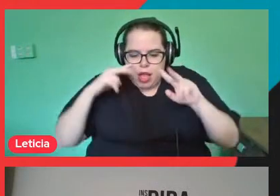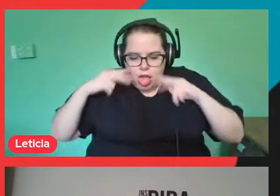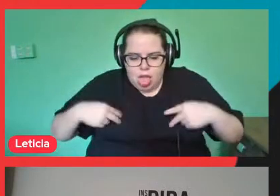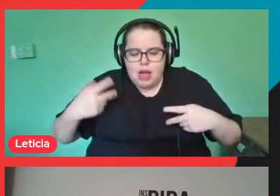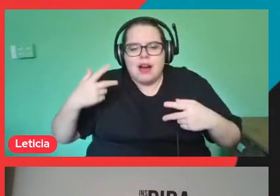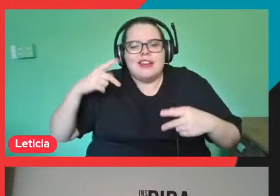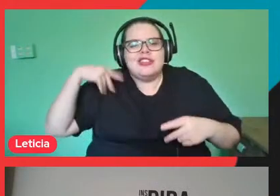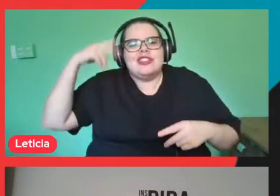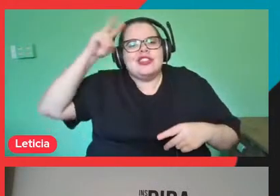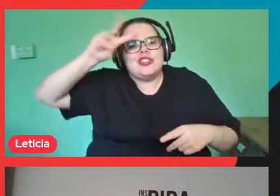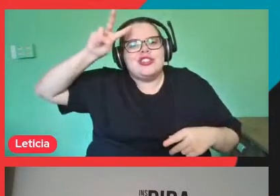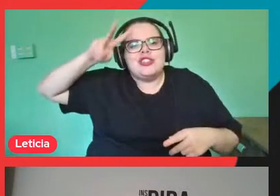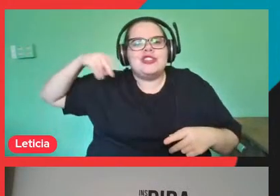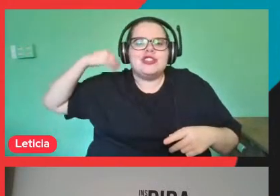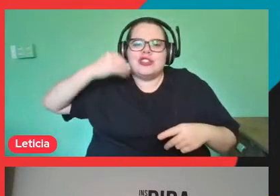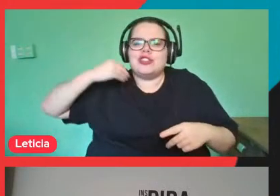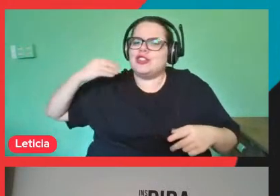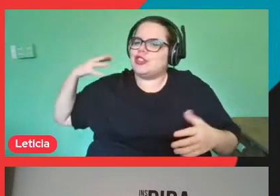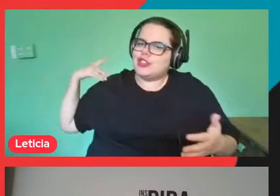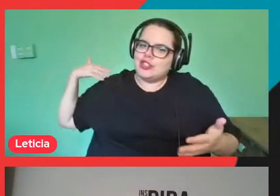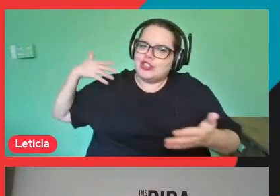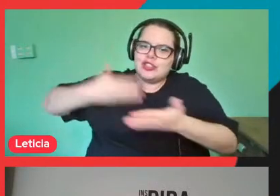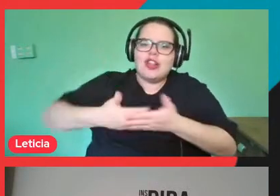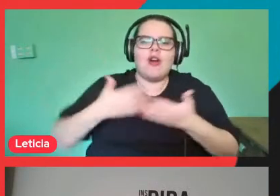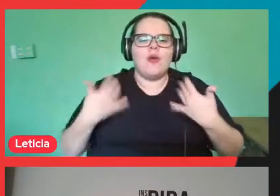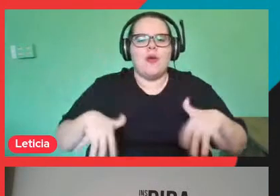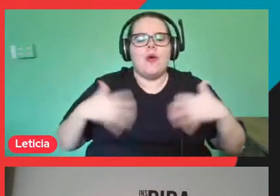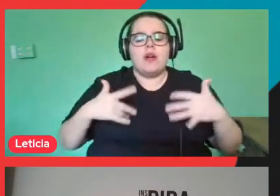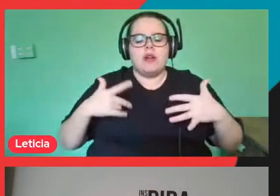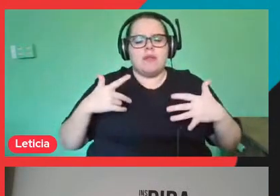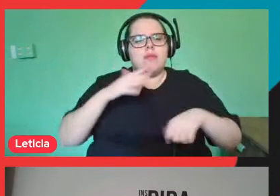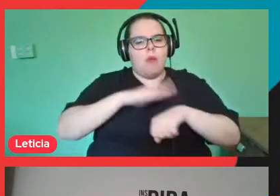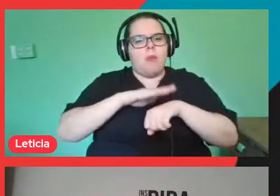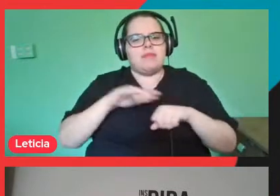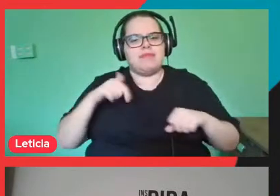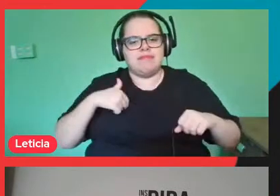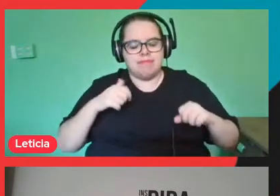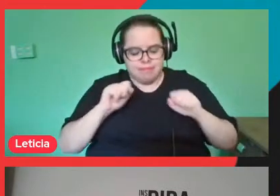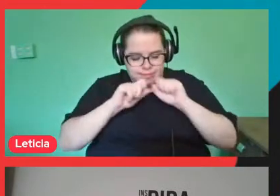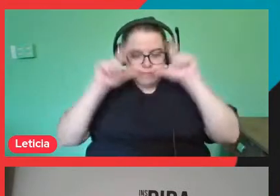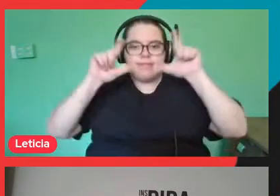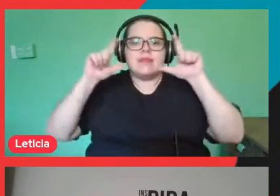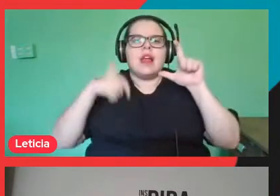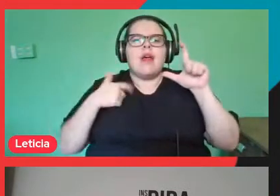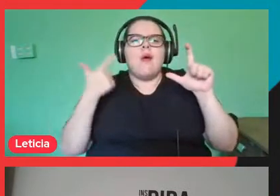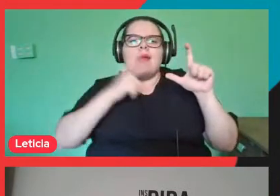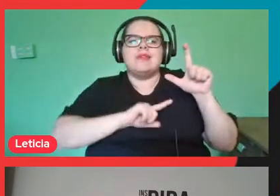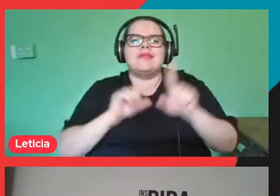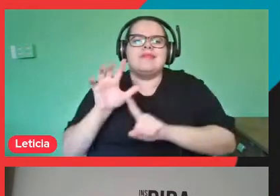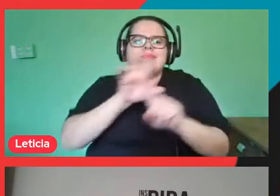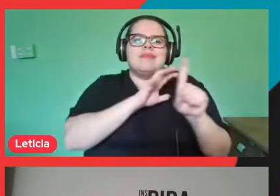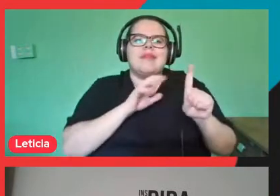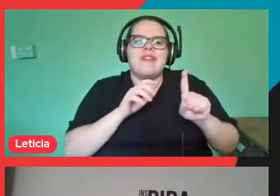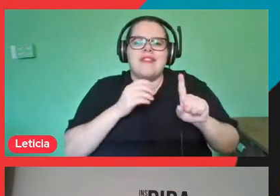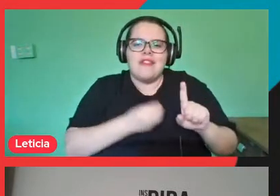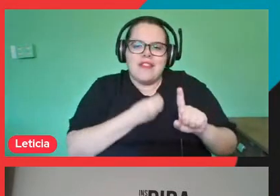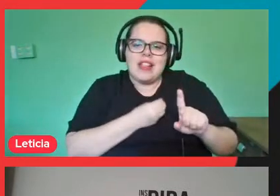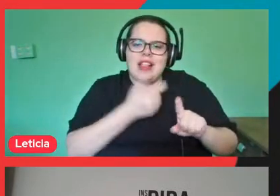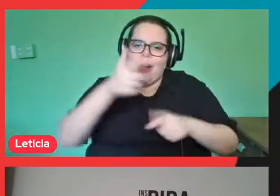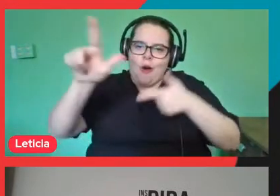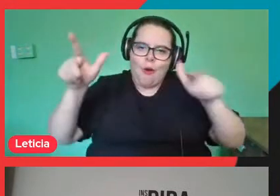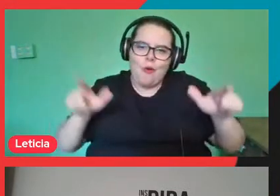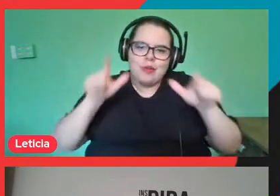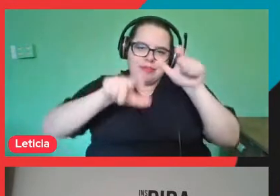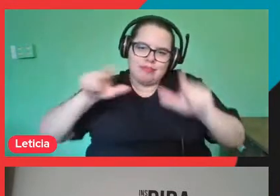E aquele momento me fez despertar também para o quanto que eu posso impactar a vida de outras pessoas, o quanto que eu posso